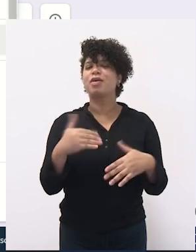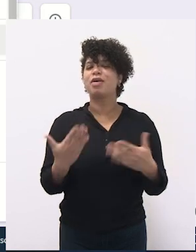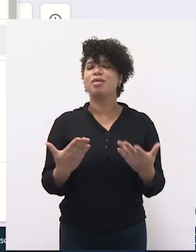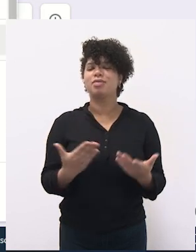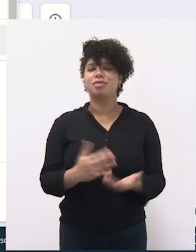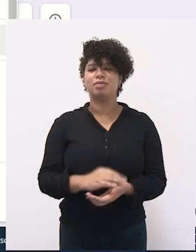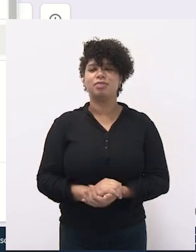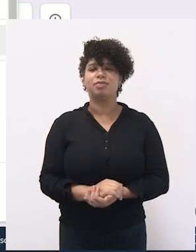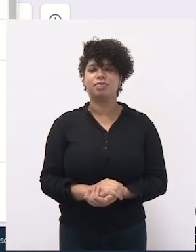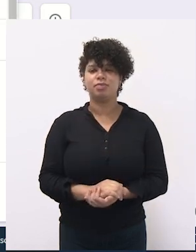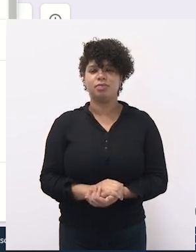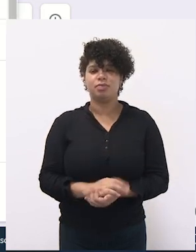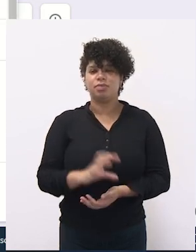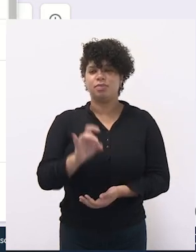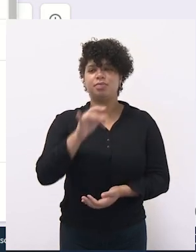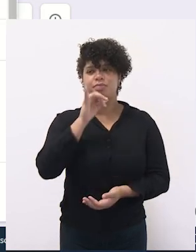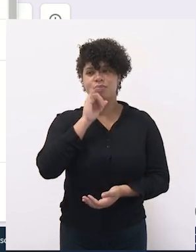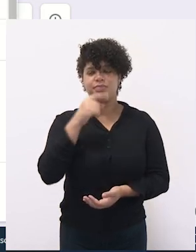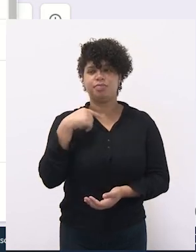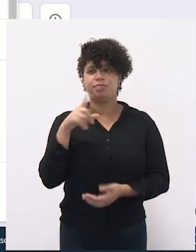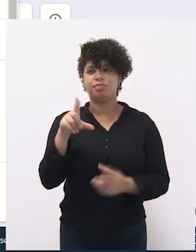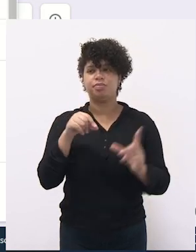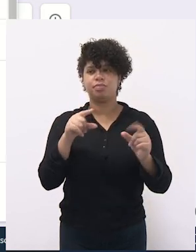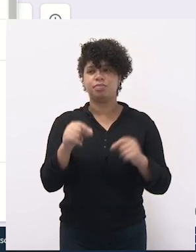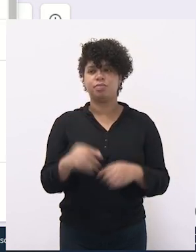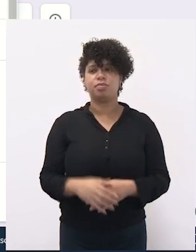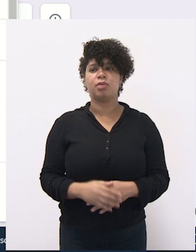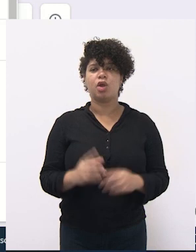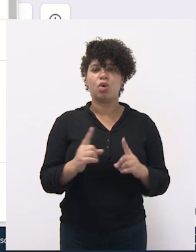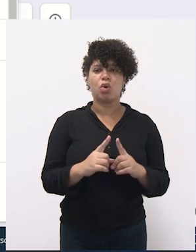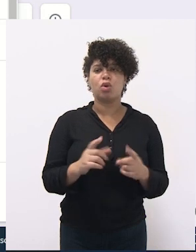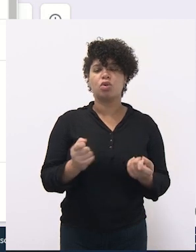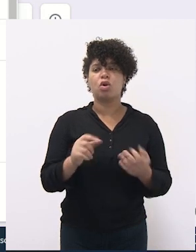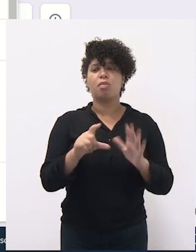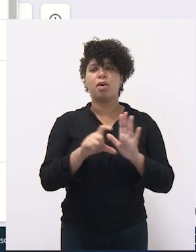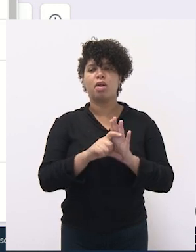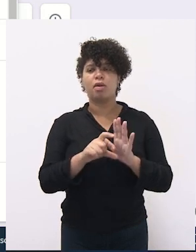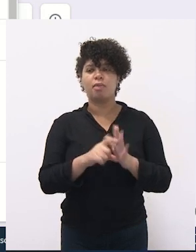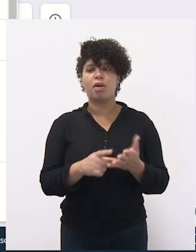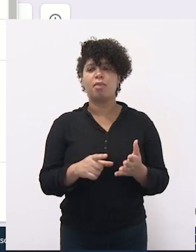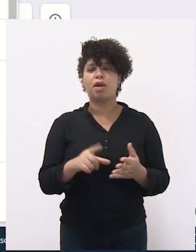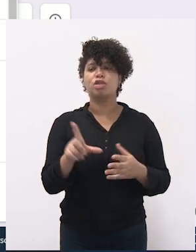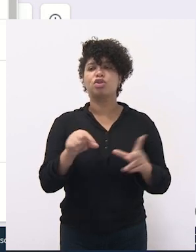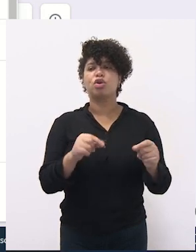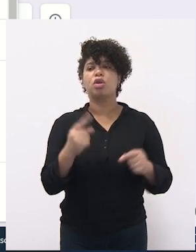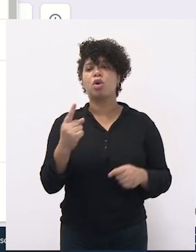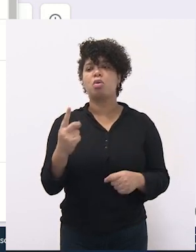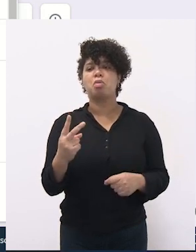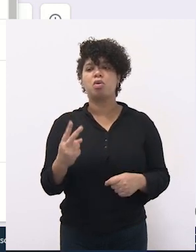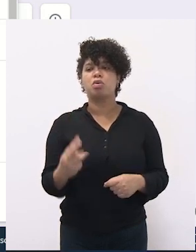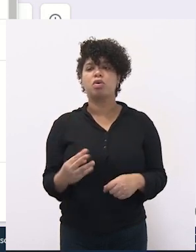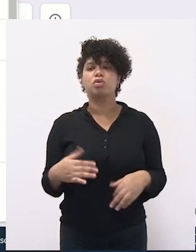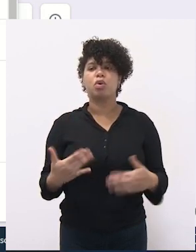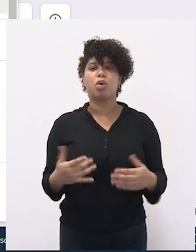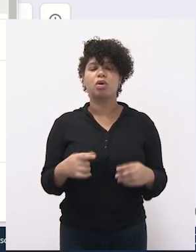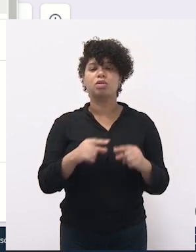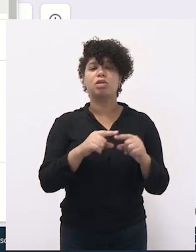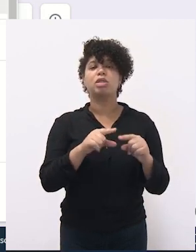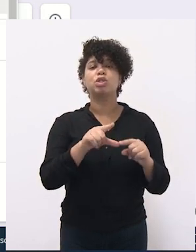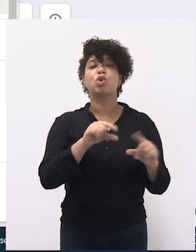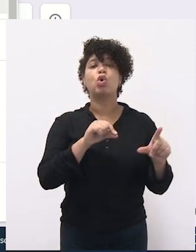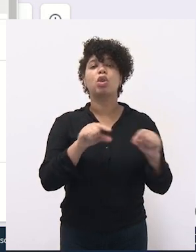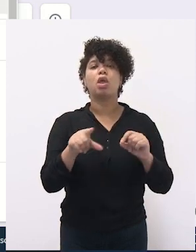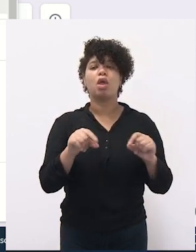exemplo. E a gente escolhe aqui, ó, resposta curta, parágrafo, múltipla escolha, caixa de seleção,